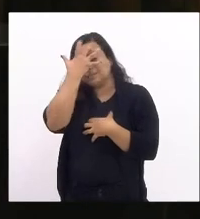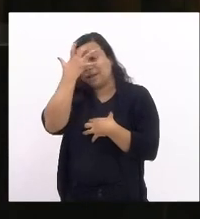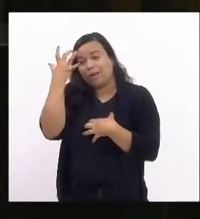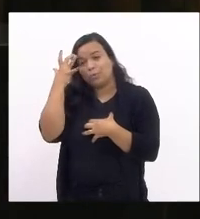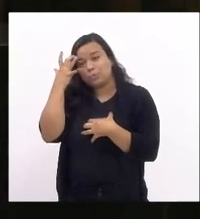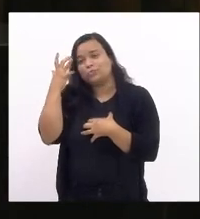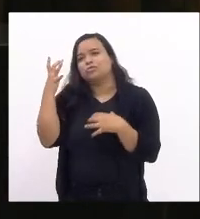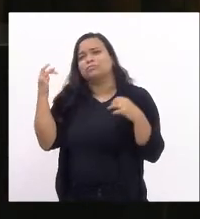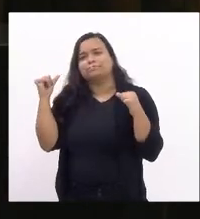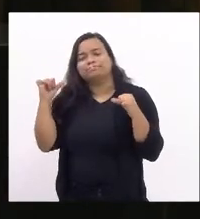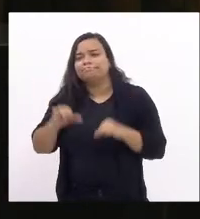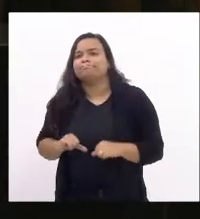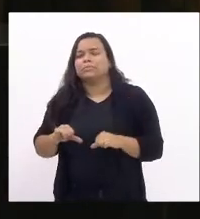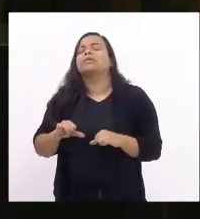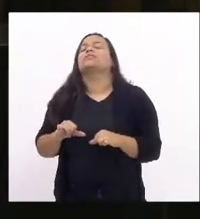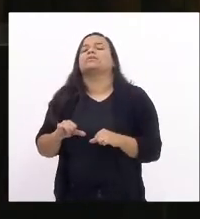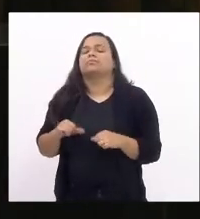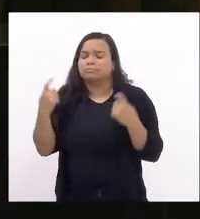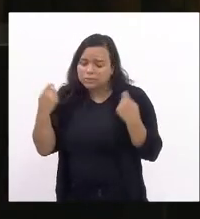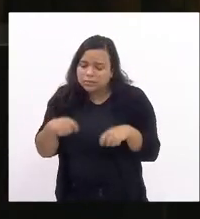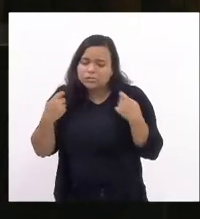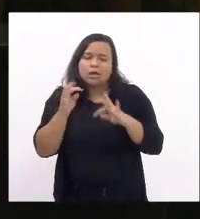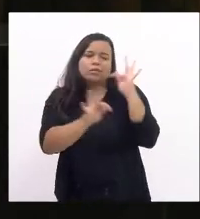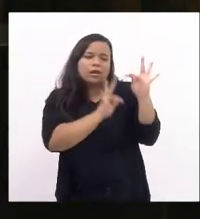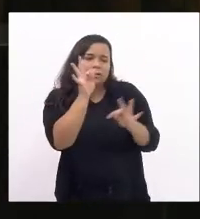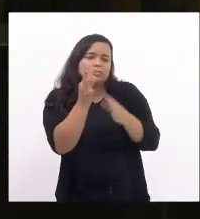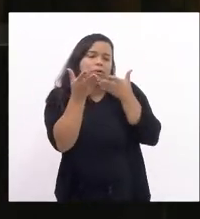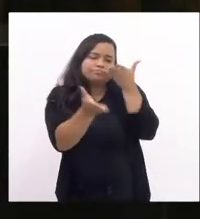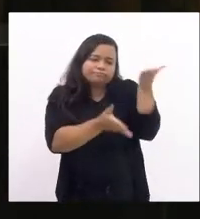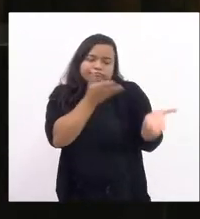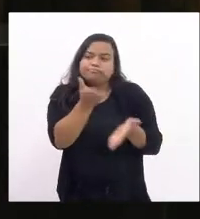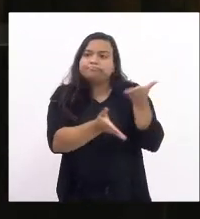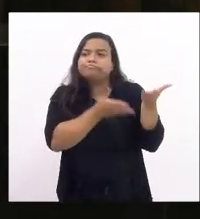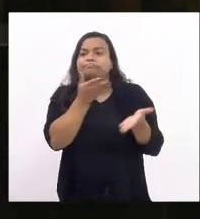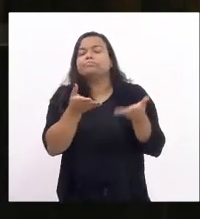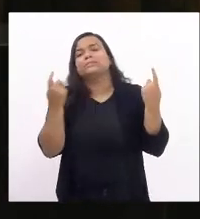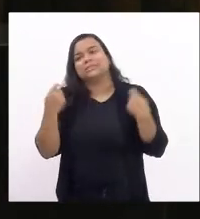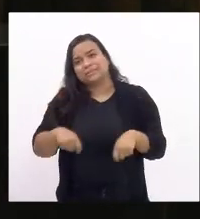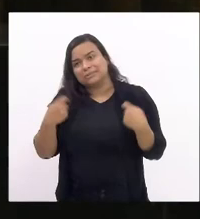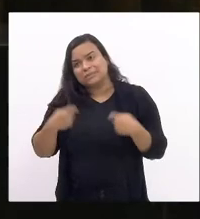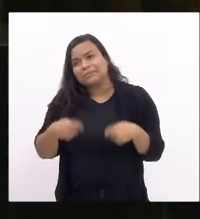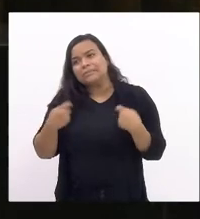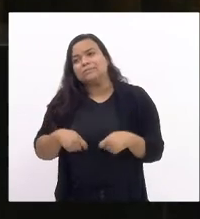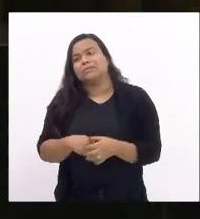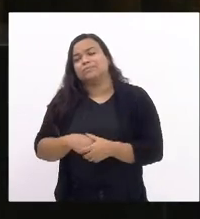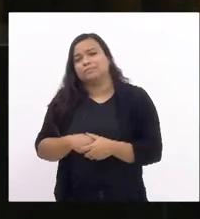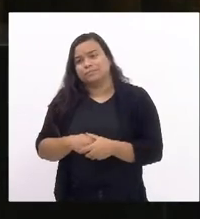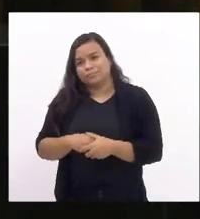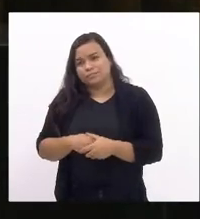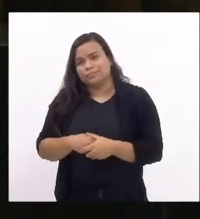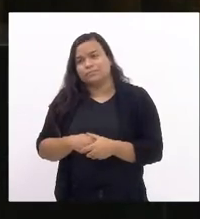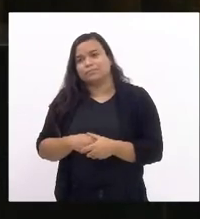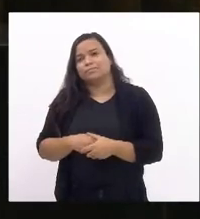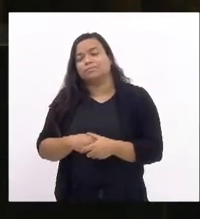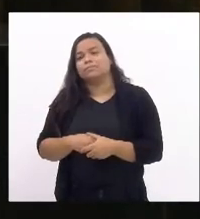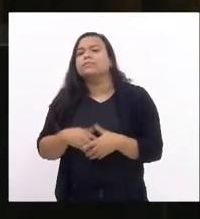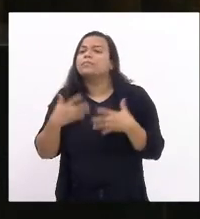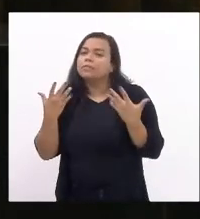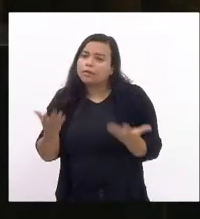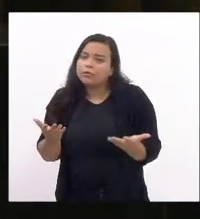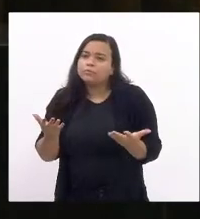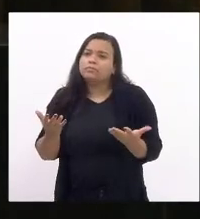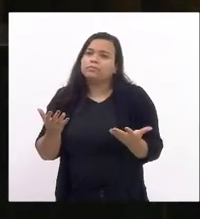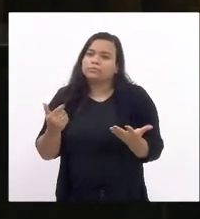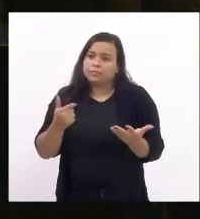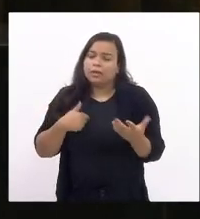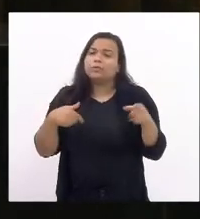dessas famílias precisa ser também objeto das nossas preocupações. Então, por isso, estou